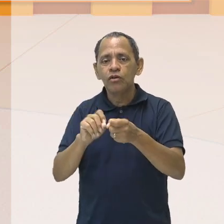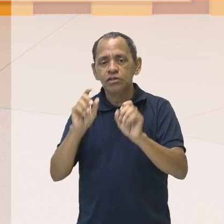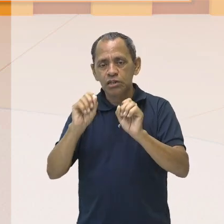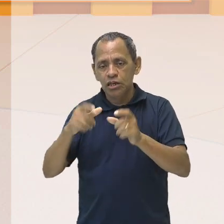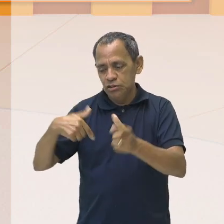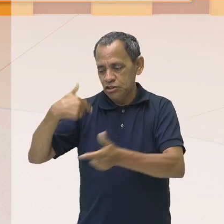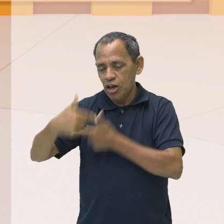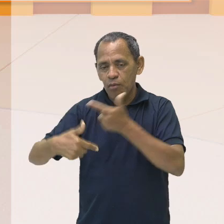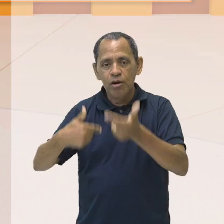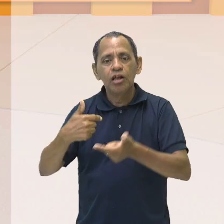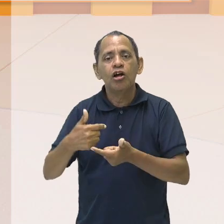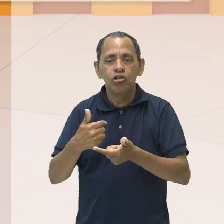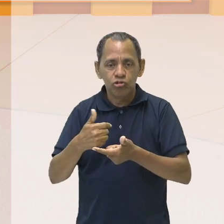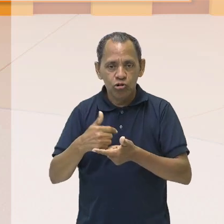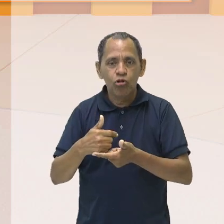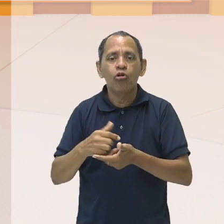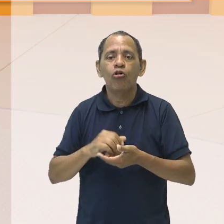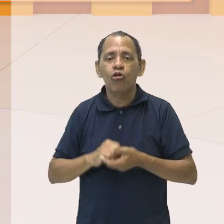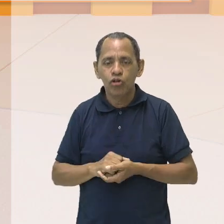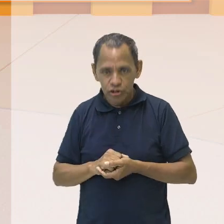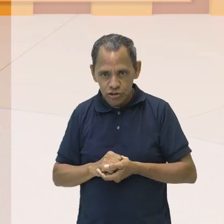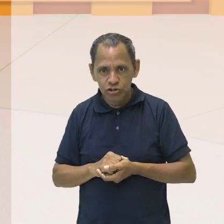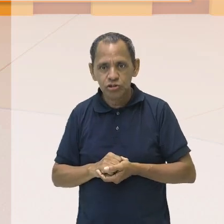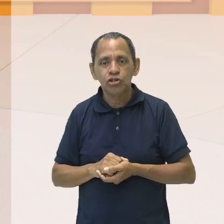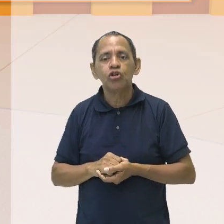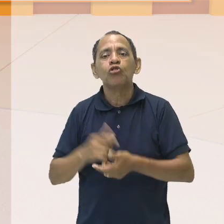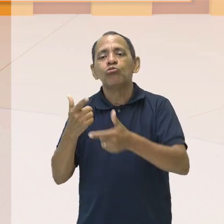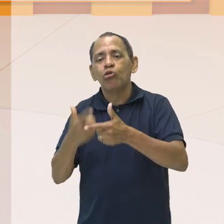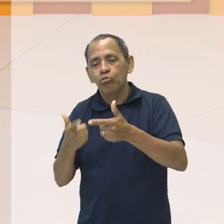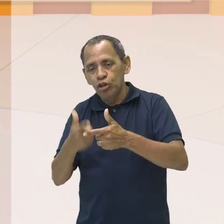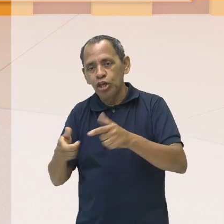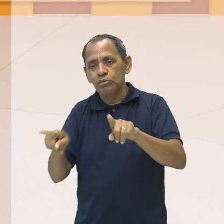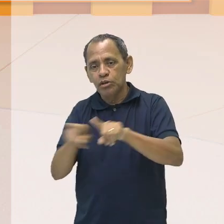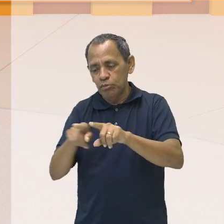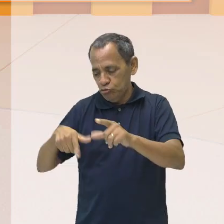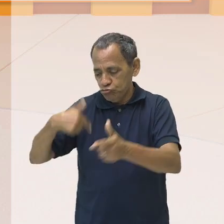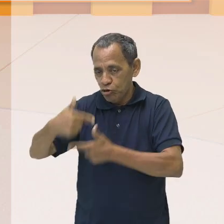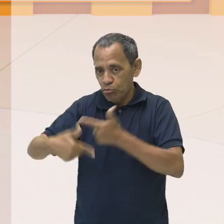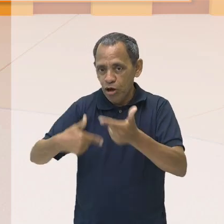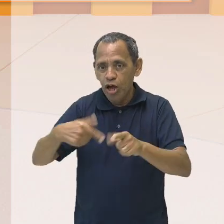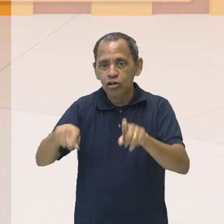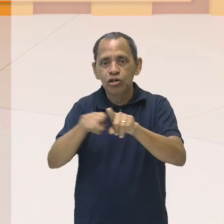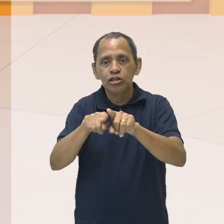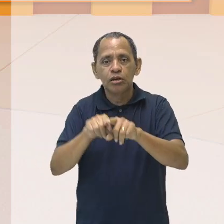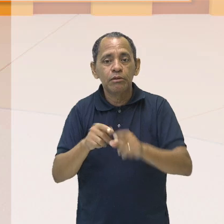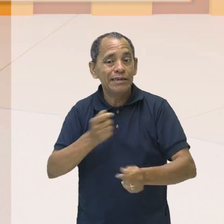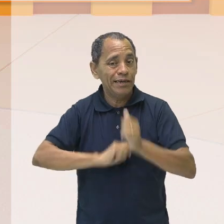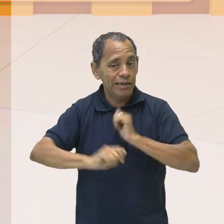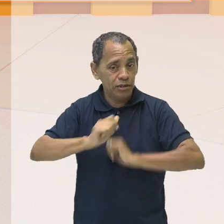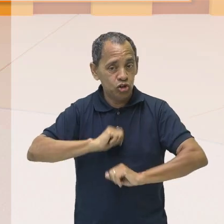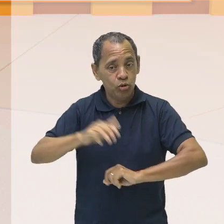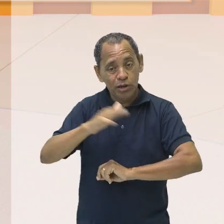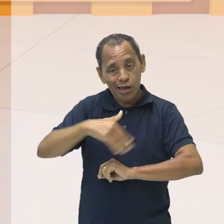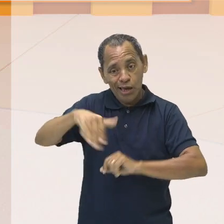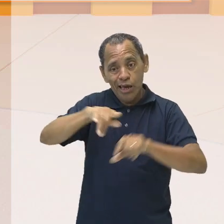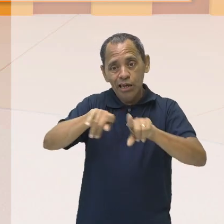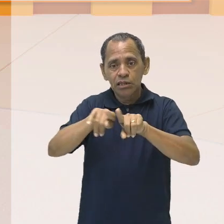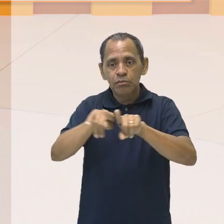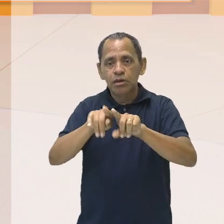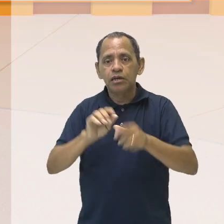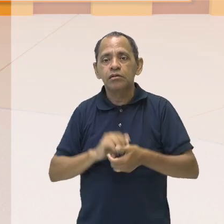mais vulneráveis a condições precárias de trabalho e a instabilidades econômicas. Além disso,